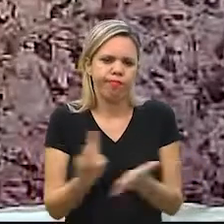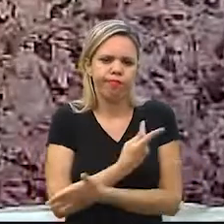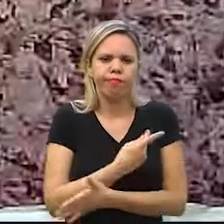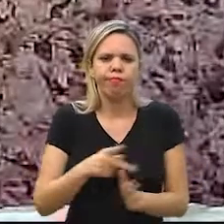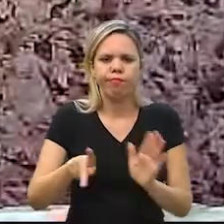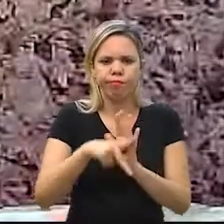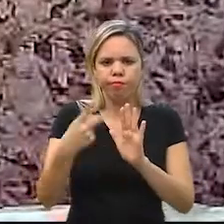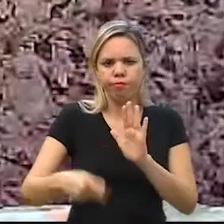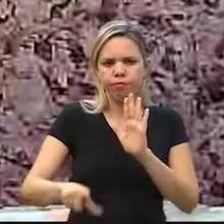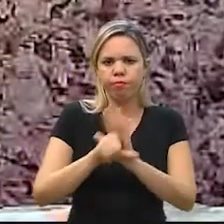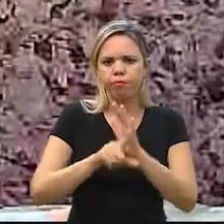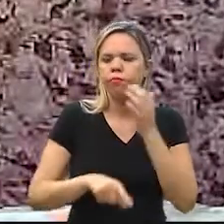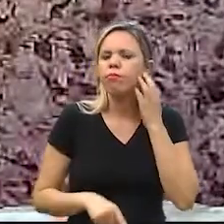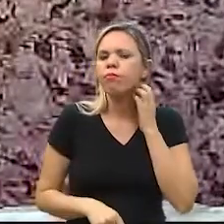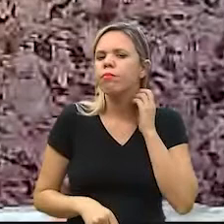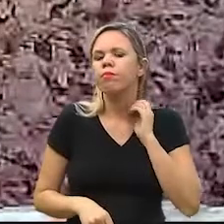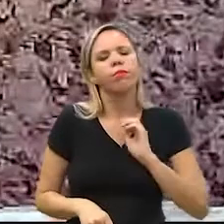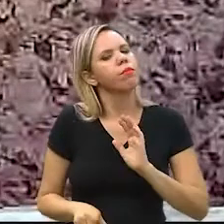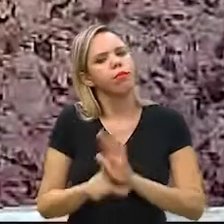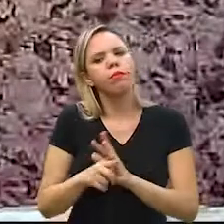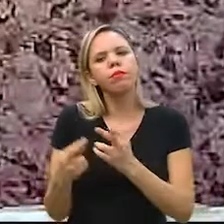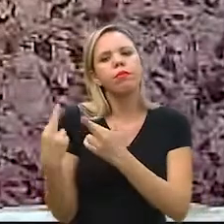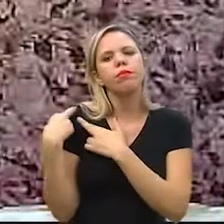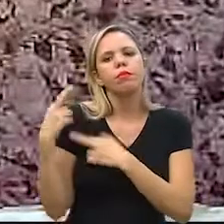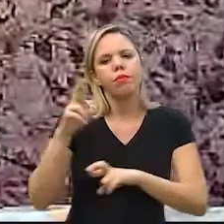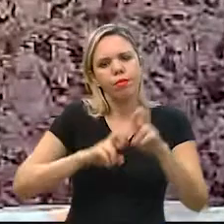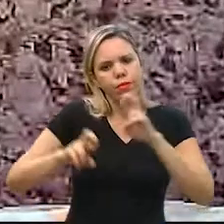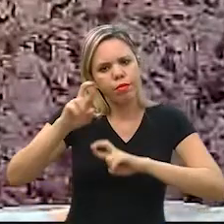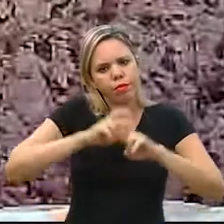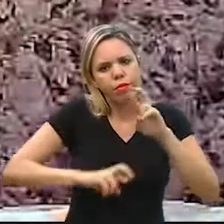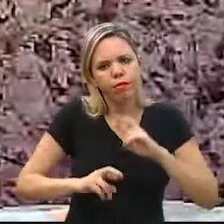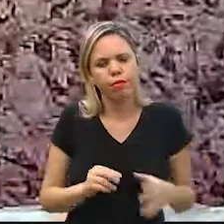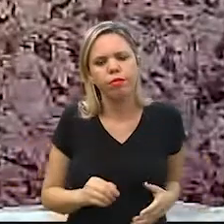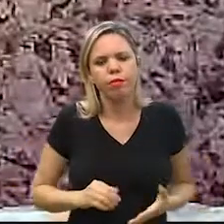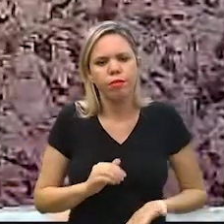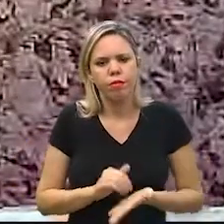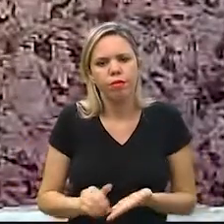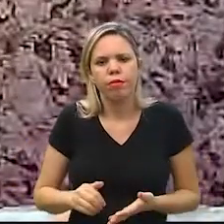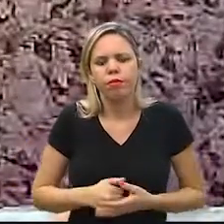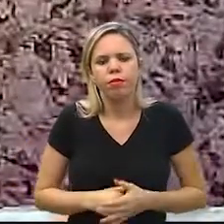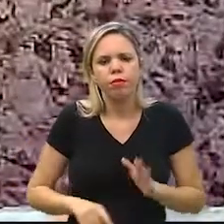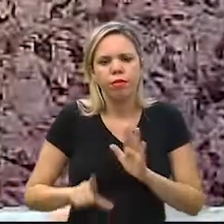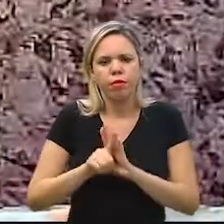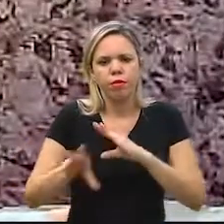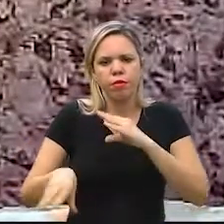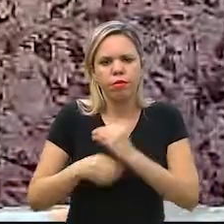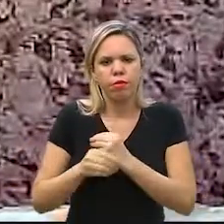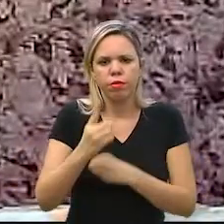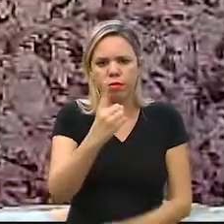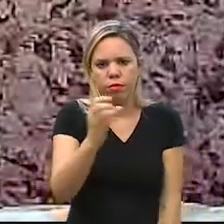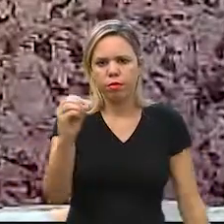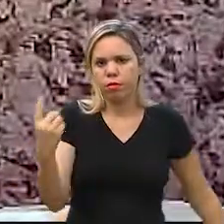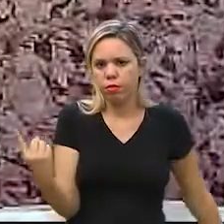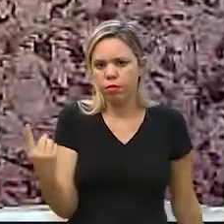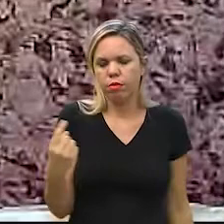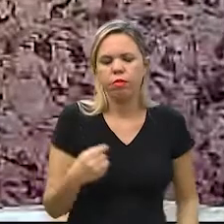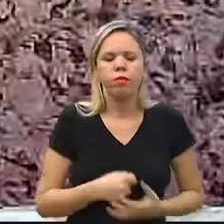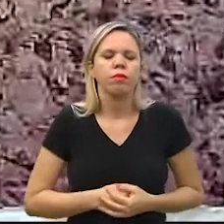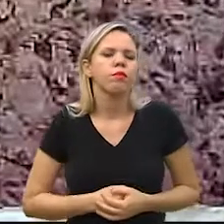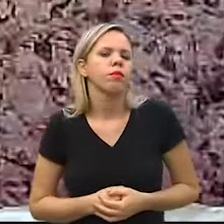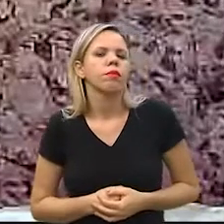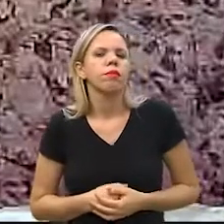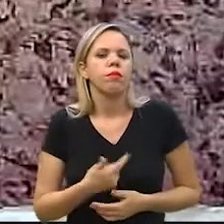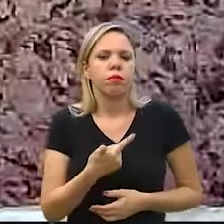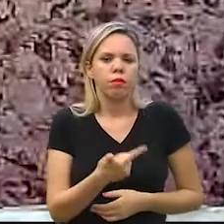própria lei, chamada Lei de Responsabilidade Fiscal, que é a Lei Complementar 101